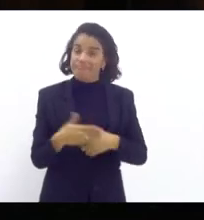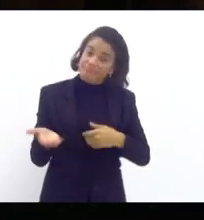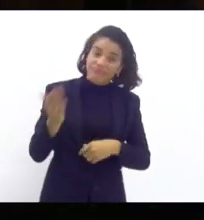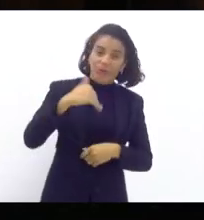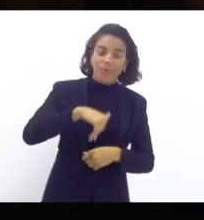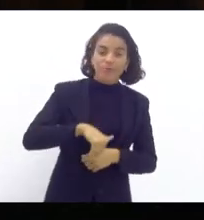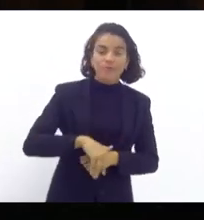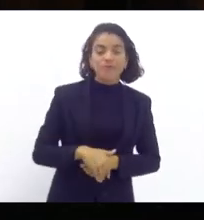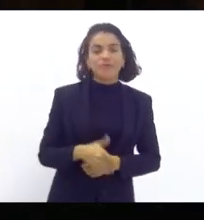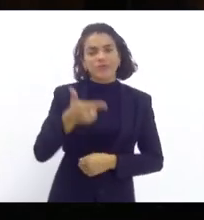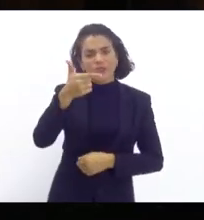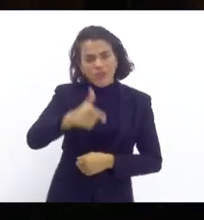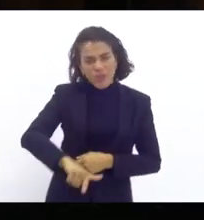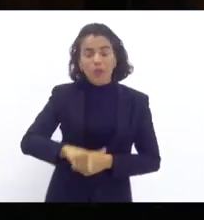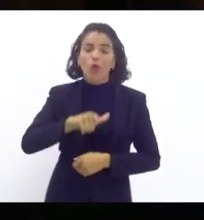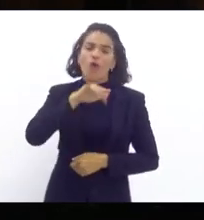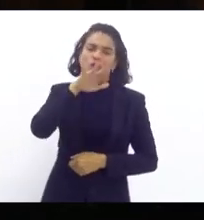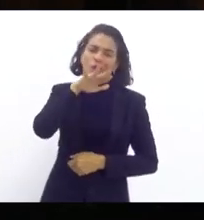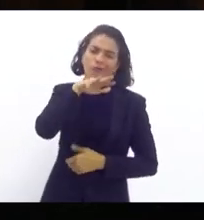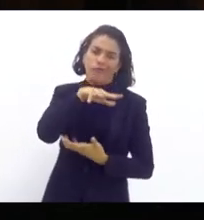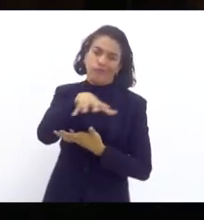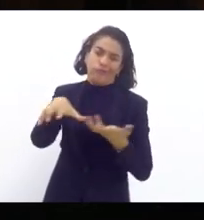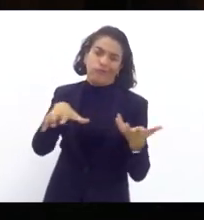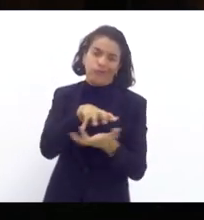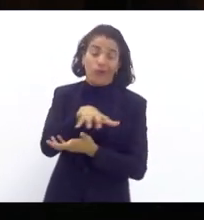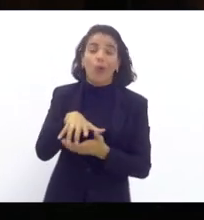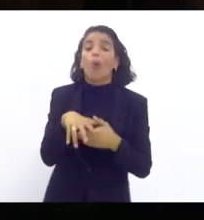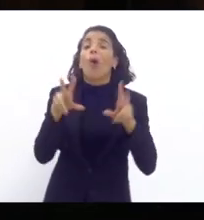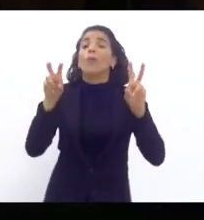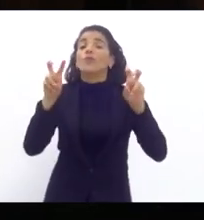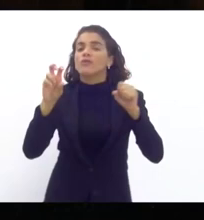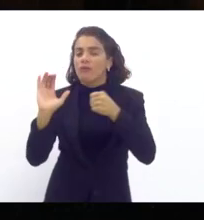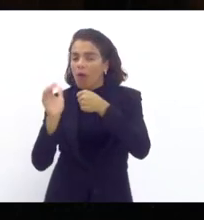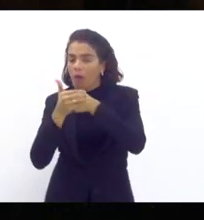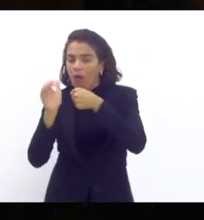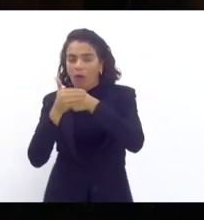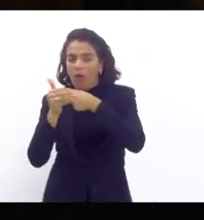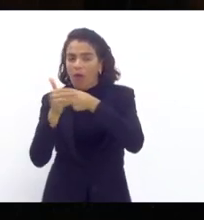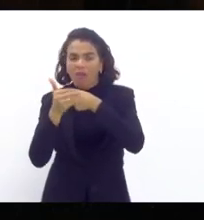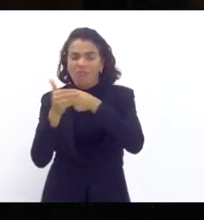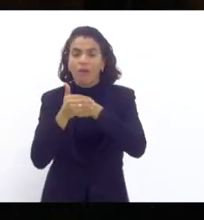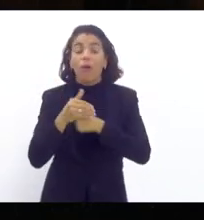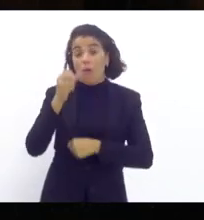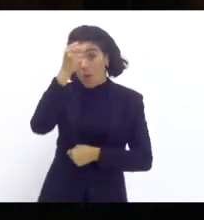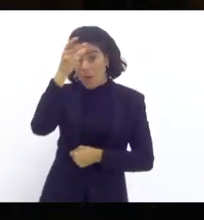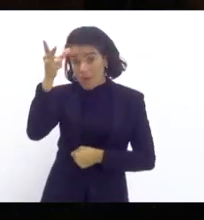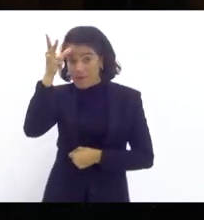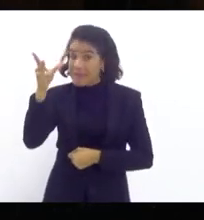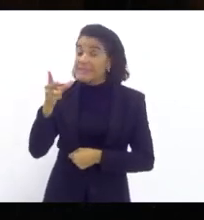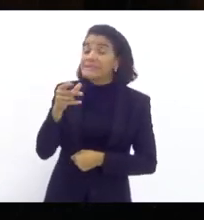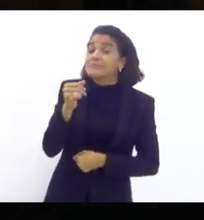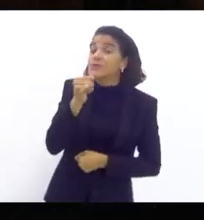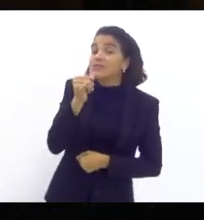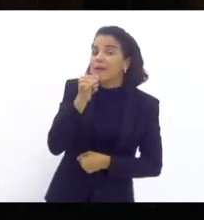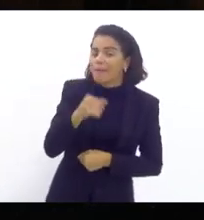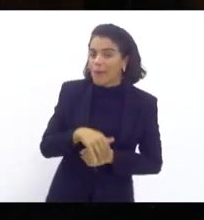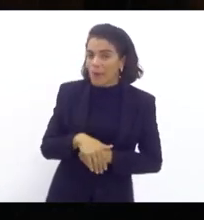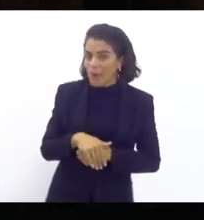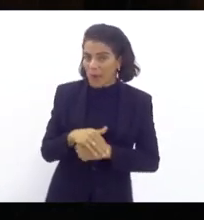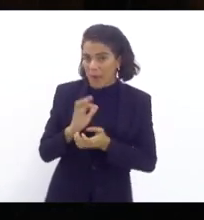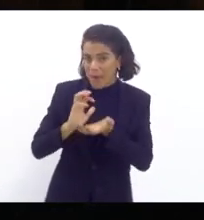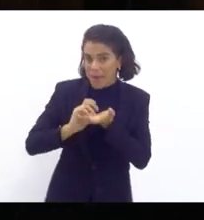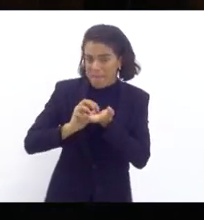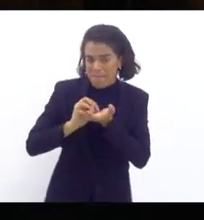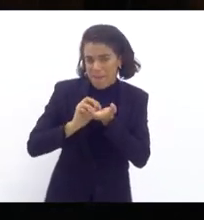lá. Voltando às mazelas, o motivo da cortina de fumaça. O prefeito da cidade, por exemplo, mandou uma